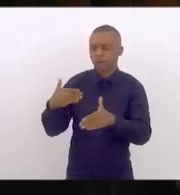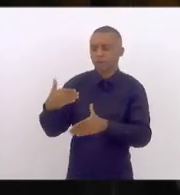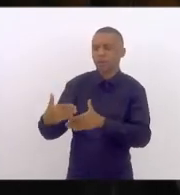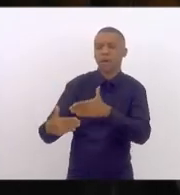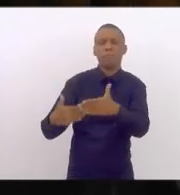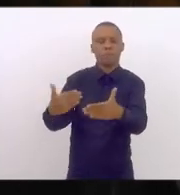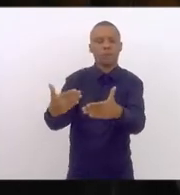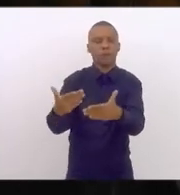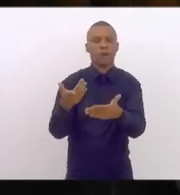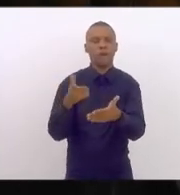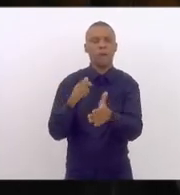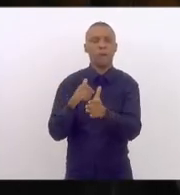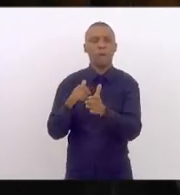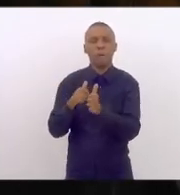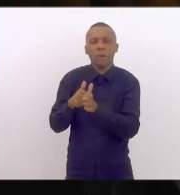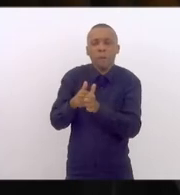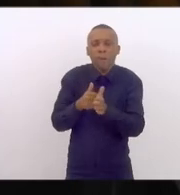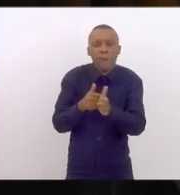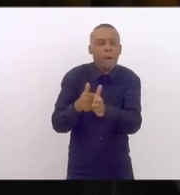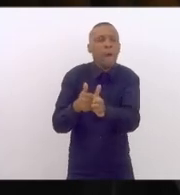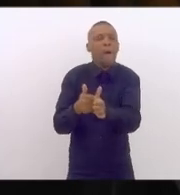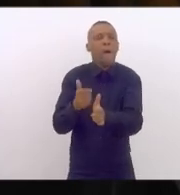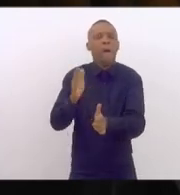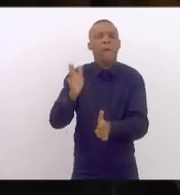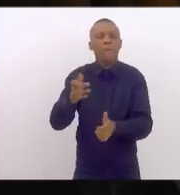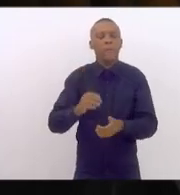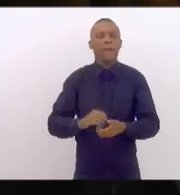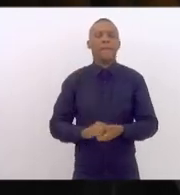a ser seguido e ser perseguido